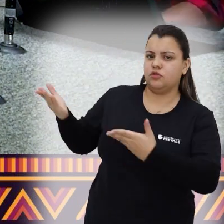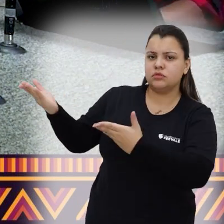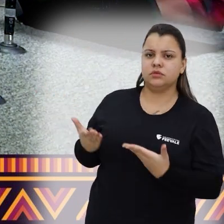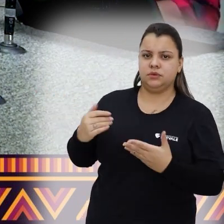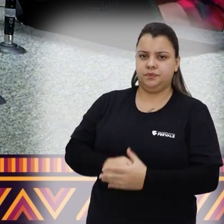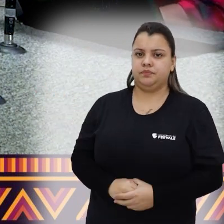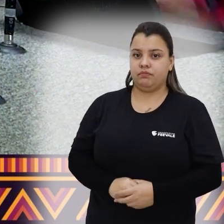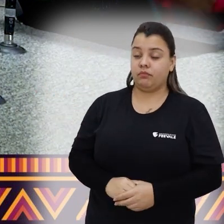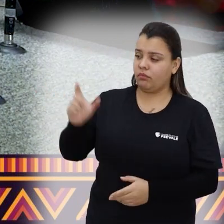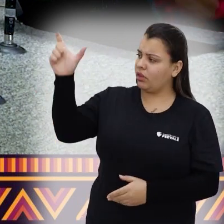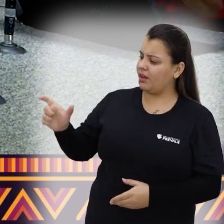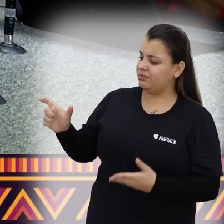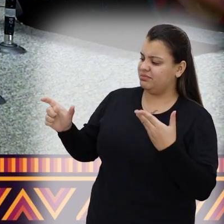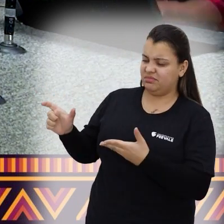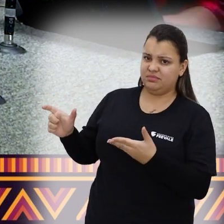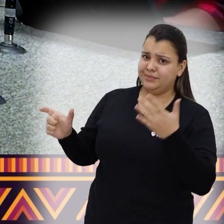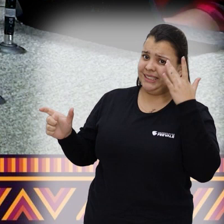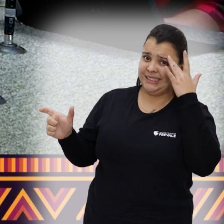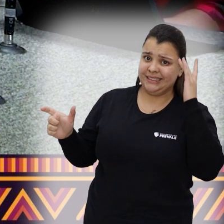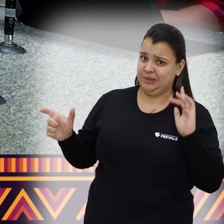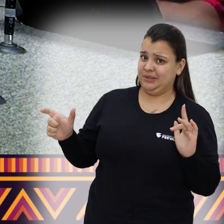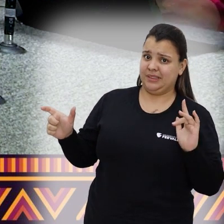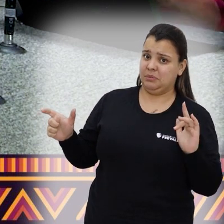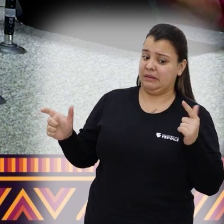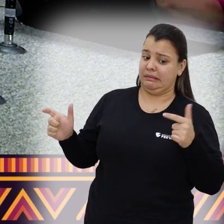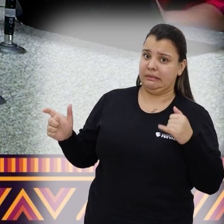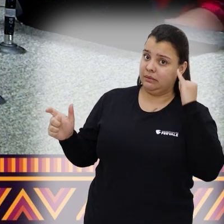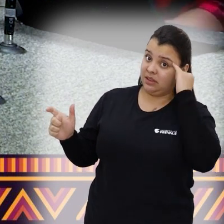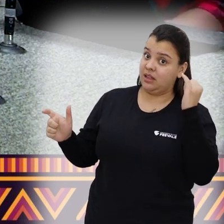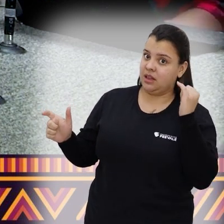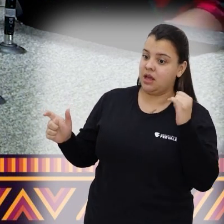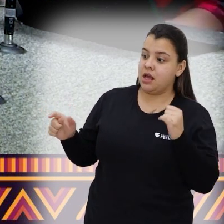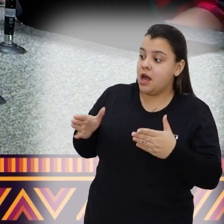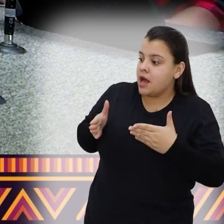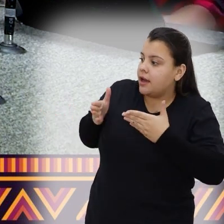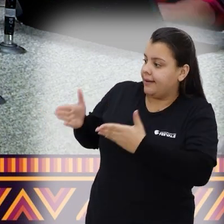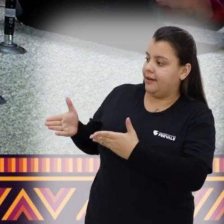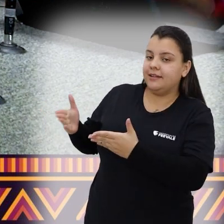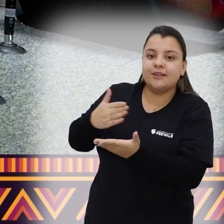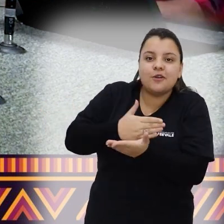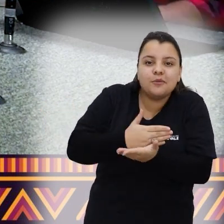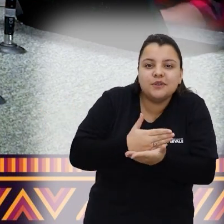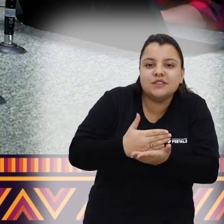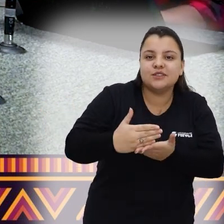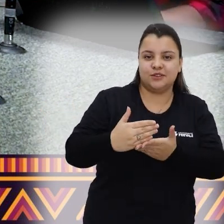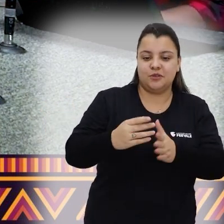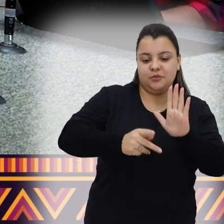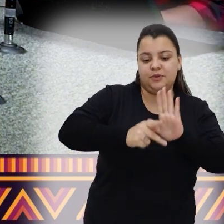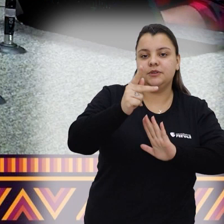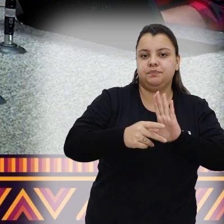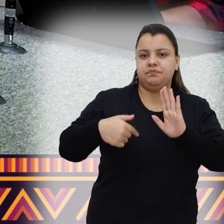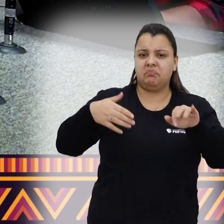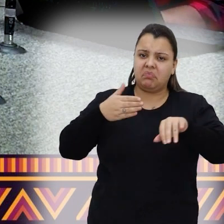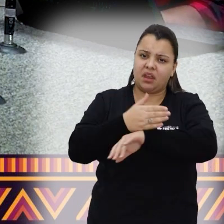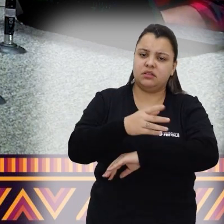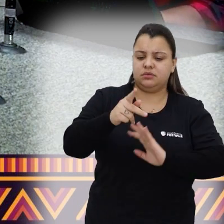que, talvez ele não tenha a noção, mas ele é o cara que nos iniciou no projeto. Eu havia entrado no projeto há